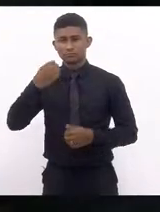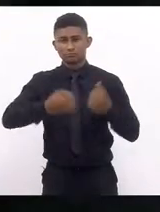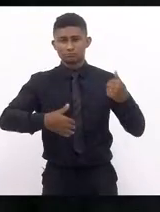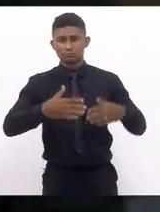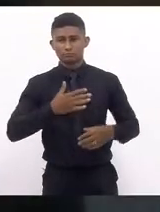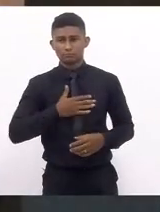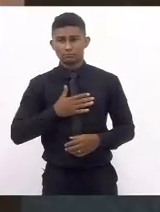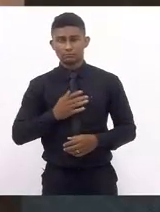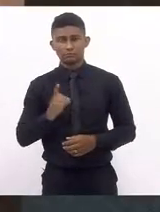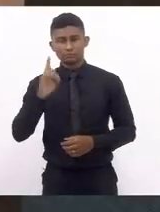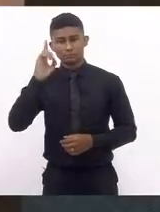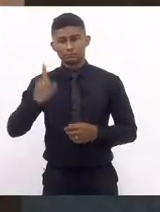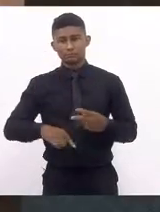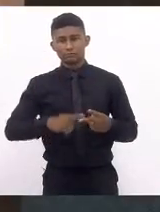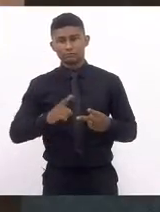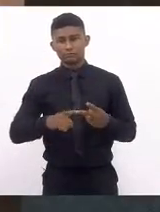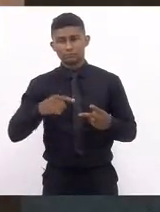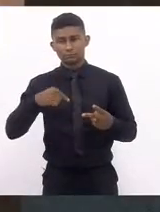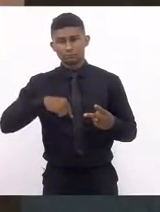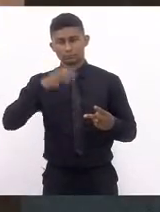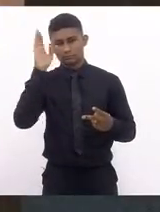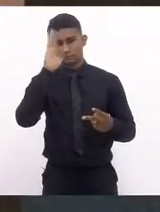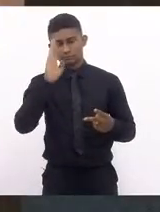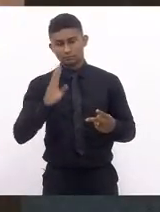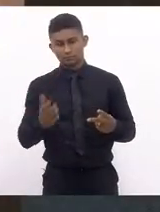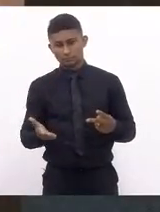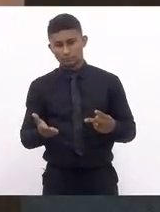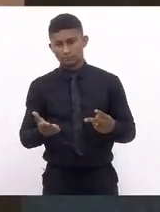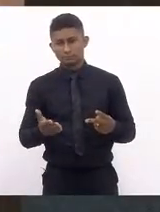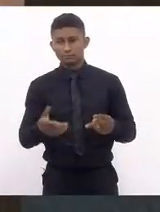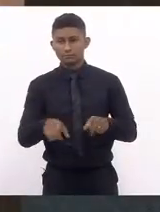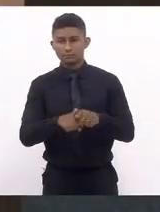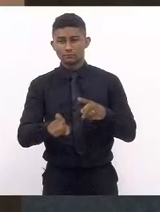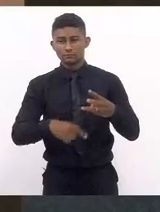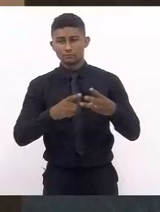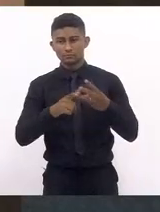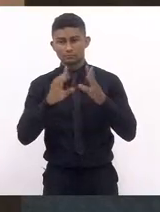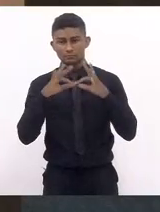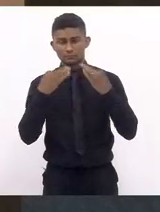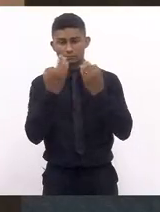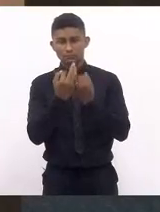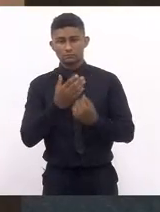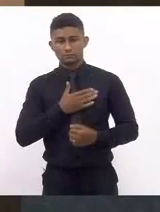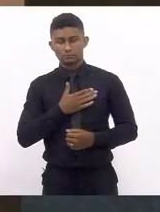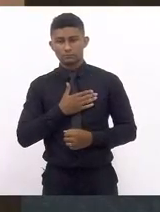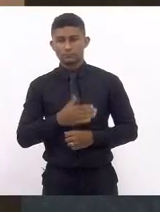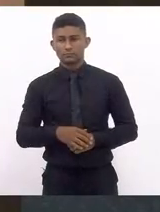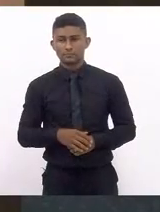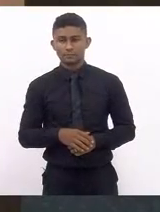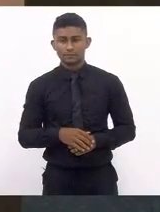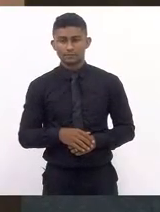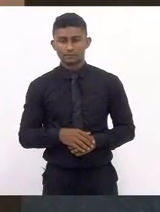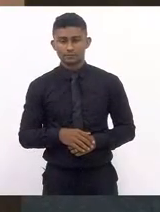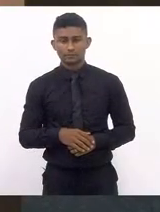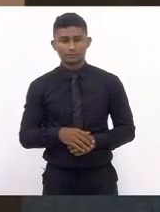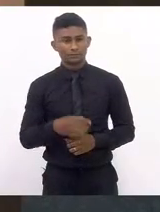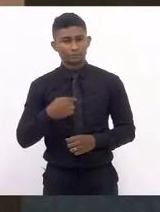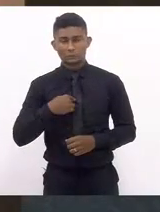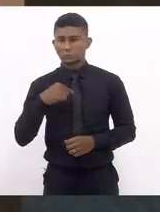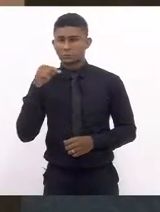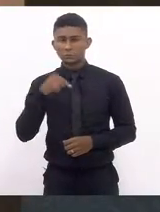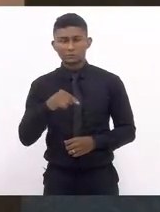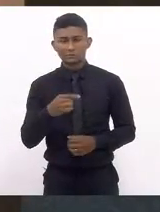eu vivo a minha Pátria por isso eu sou militar e eu vivo a minha família e eu não estaria aqui em potes nenhuma